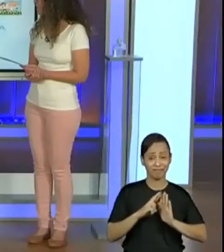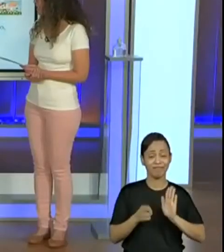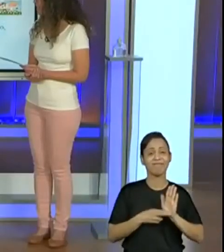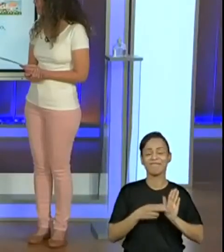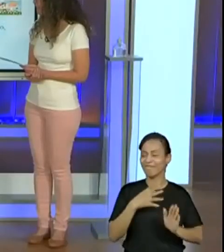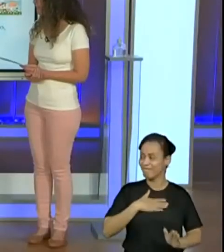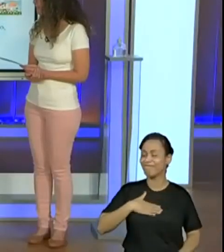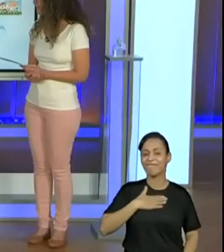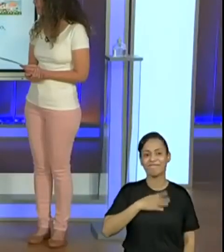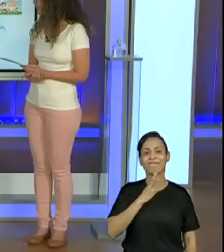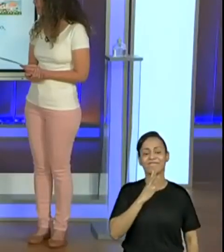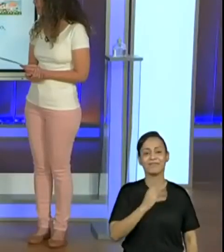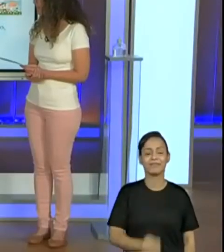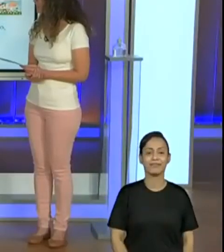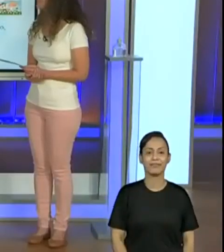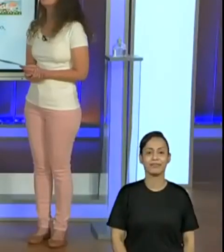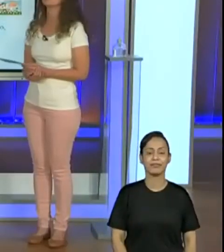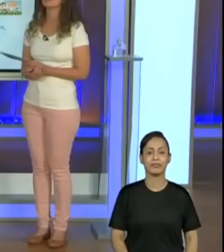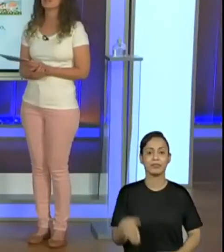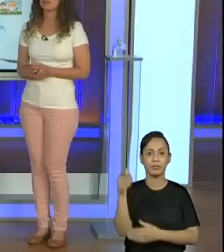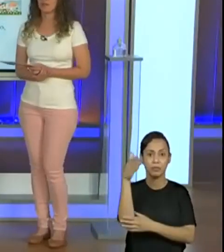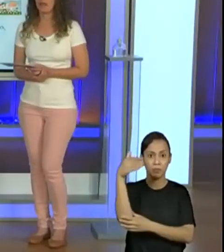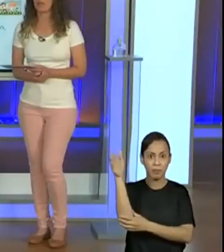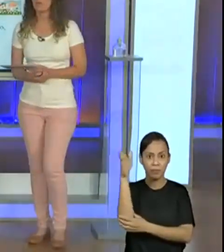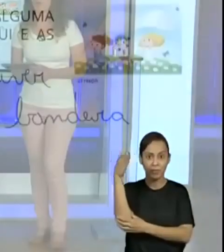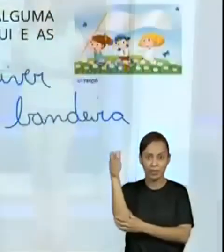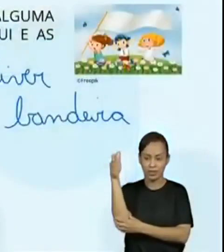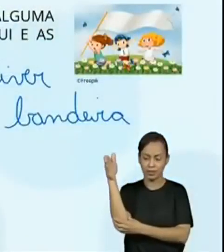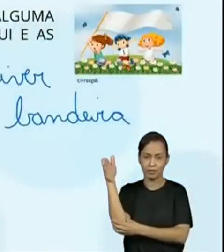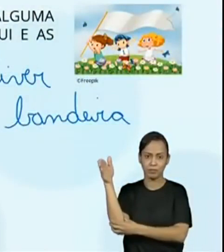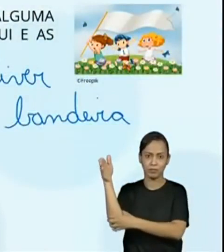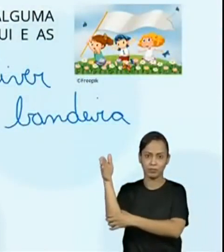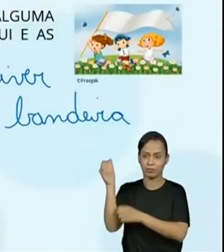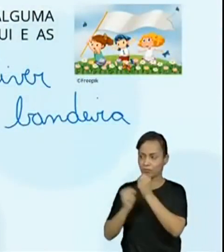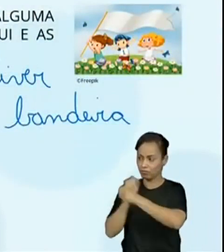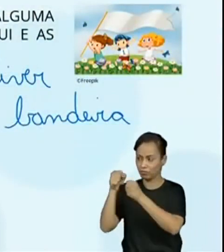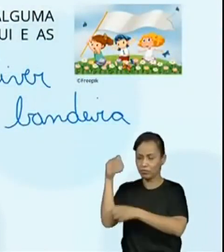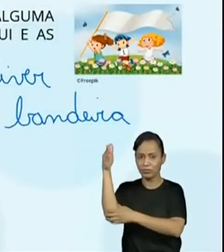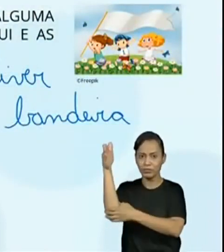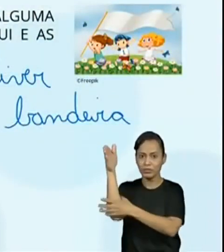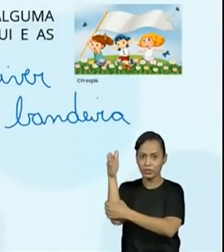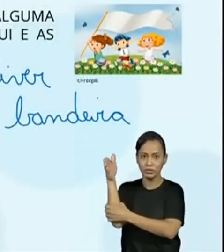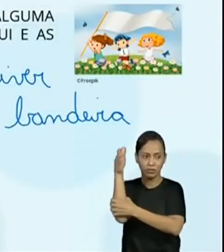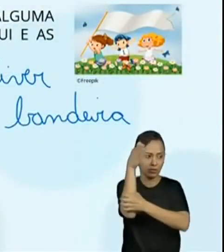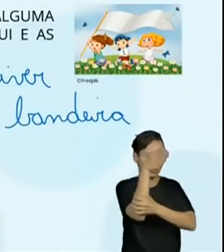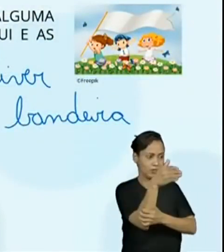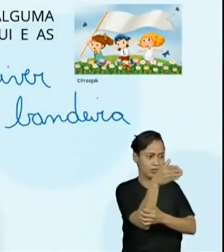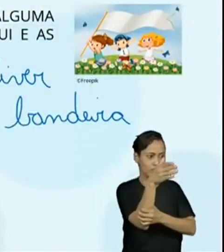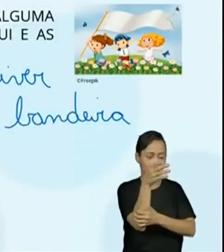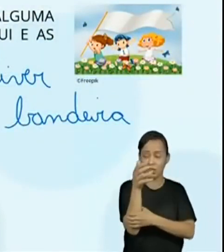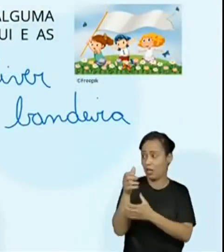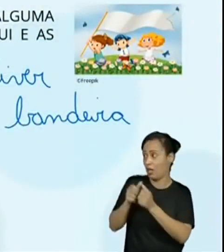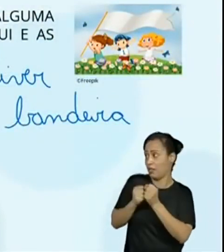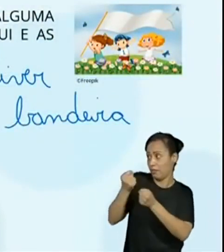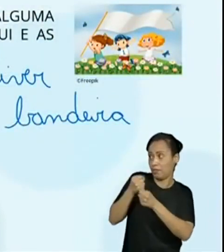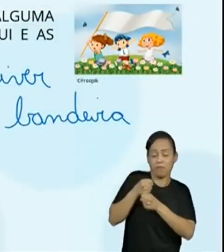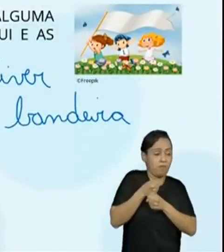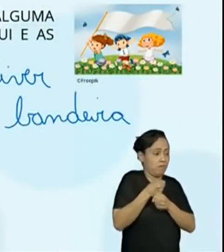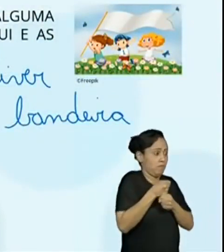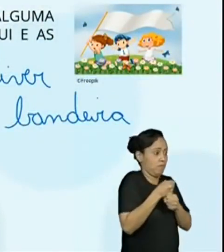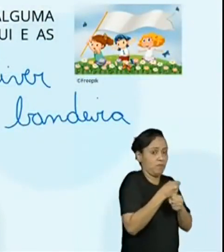gente consegue. Não passar a bandeira para o outro. É, para o companheiro da equipe, né? Não. Não. Legal, essa